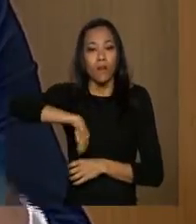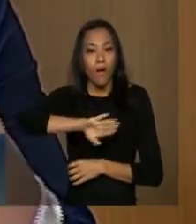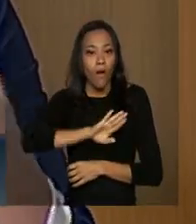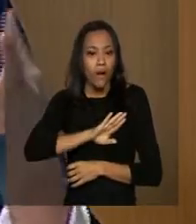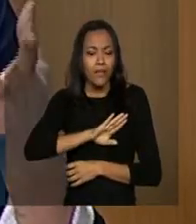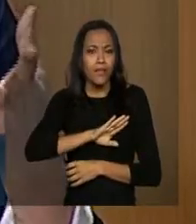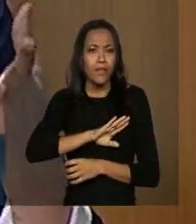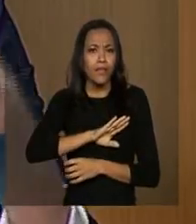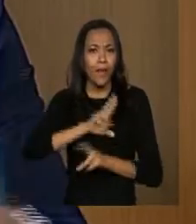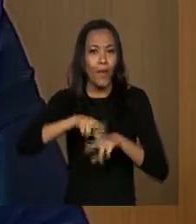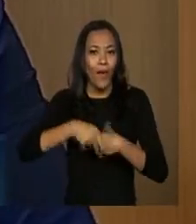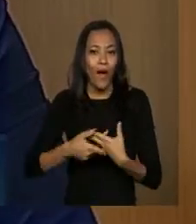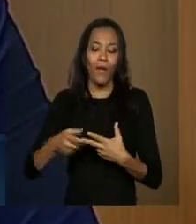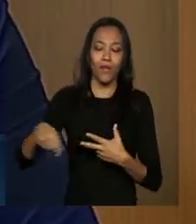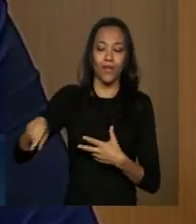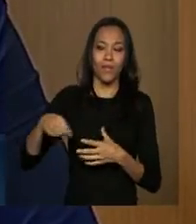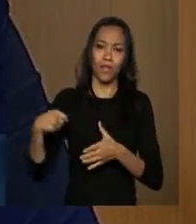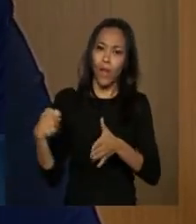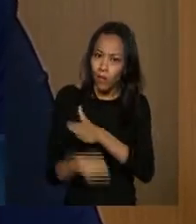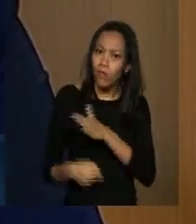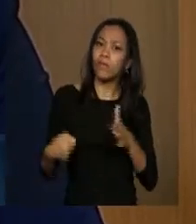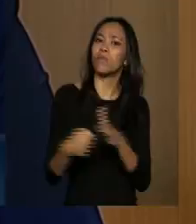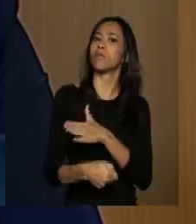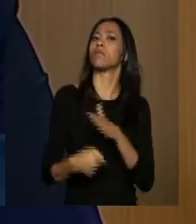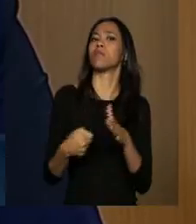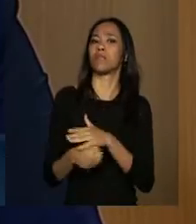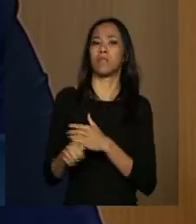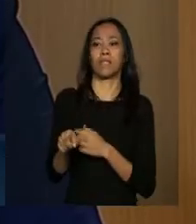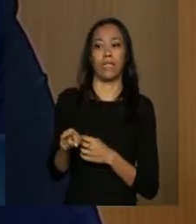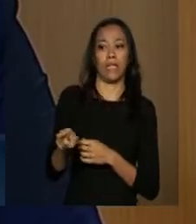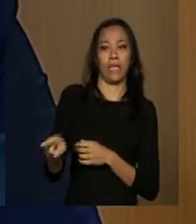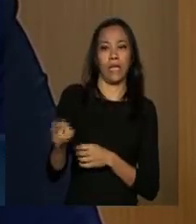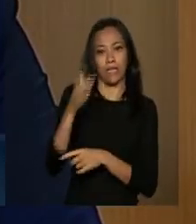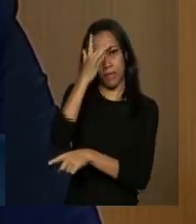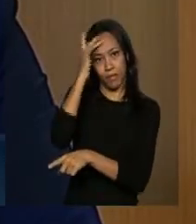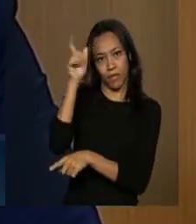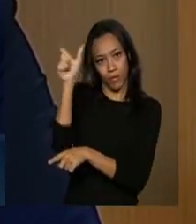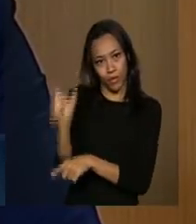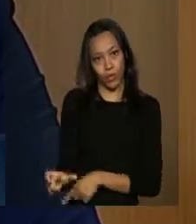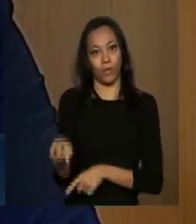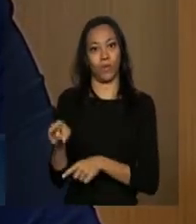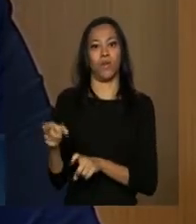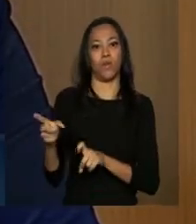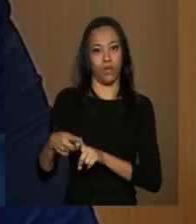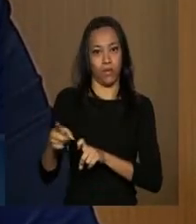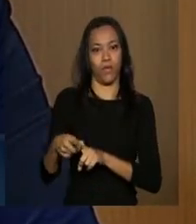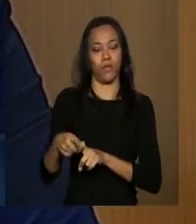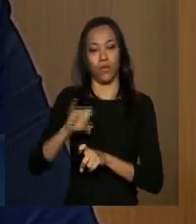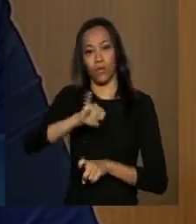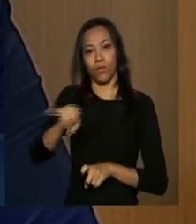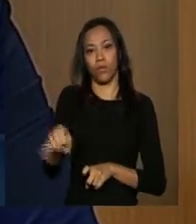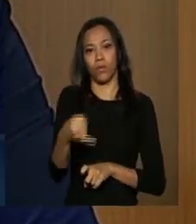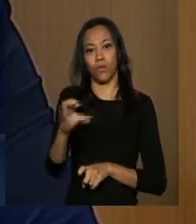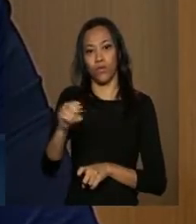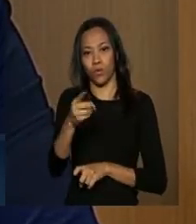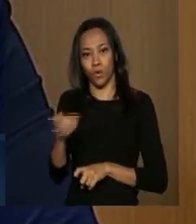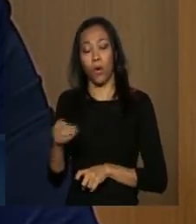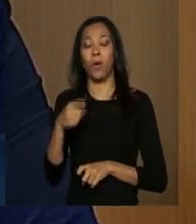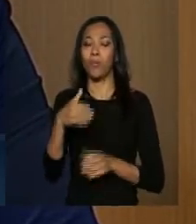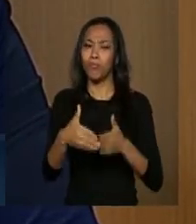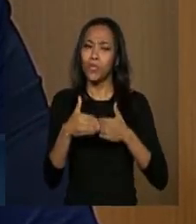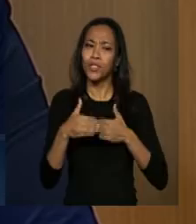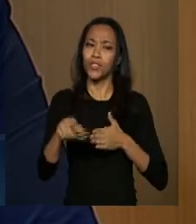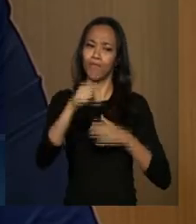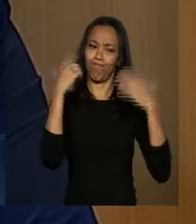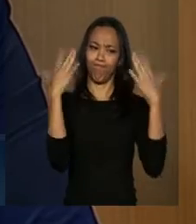à militância, vamos dizer assim, desse ser humano de luz, que é o Dr. João Aprígio. Então, eu quero começar já pedindo uma salva de